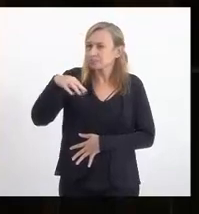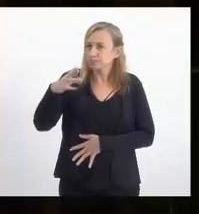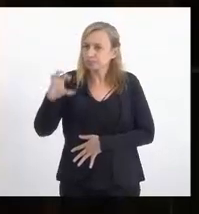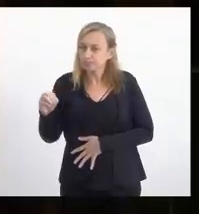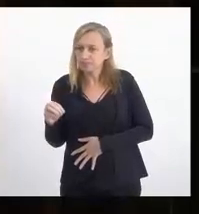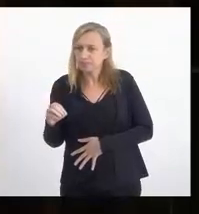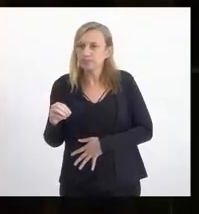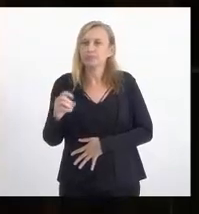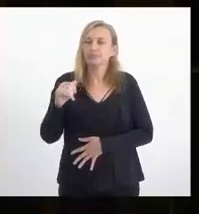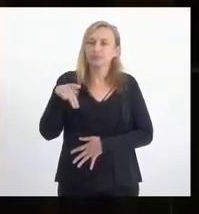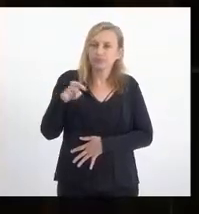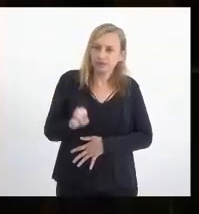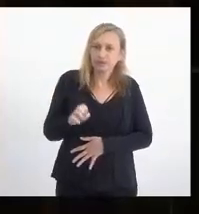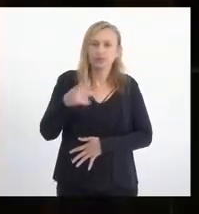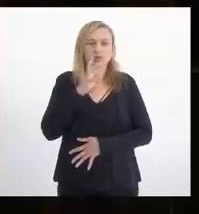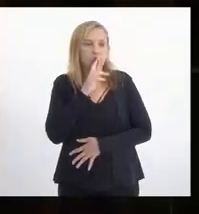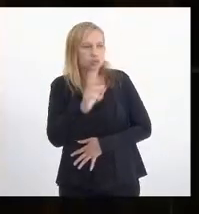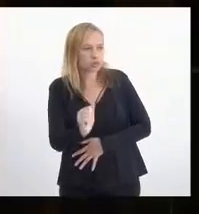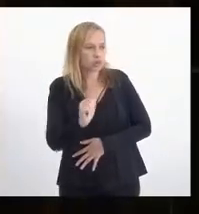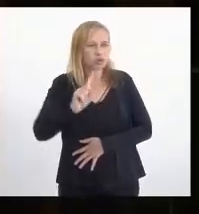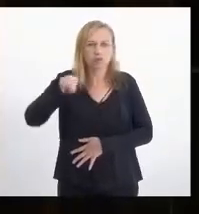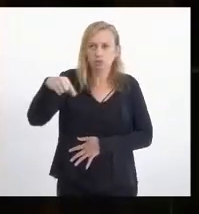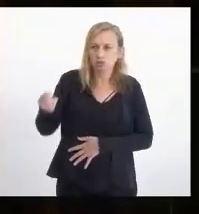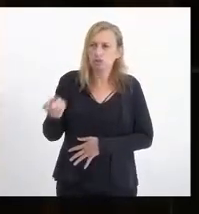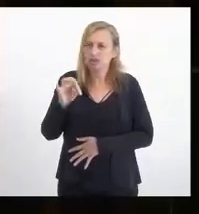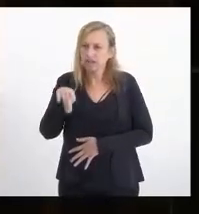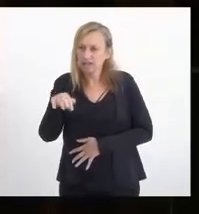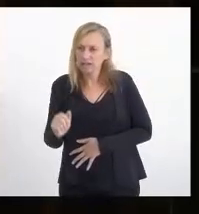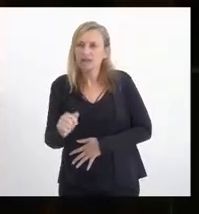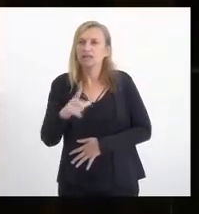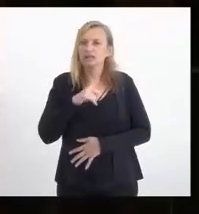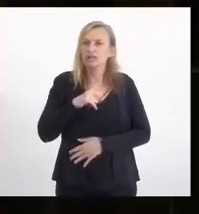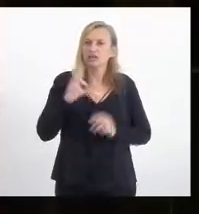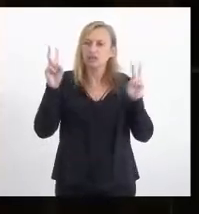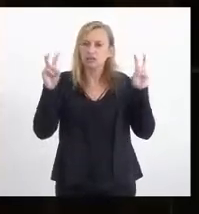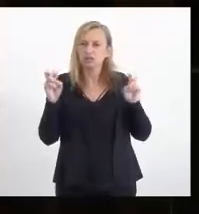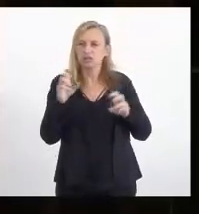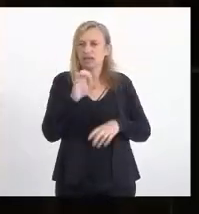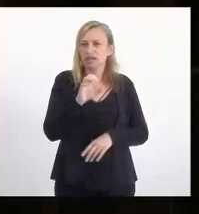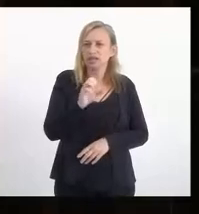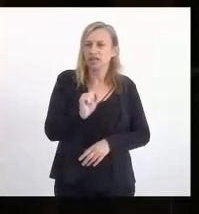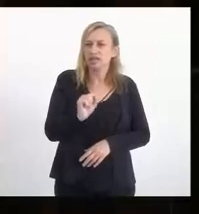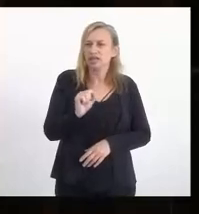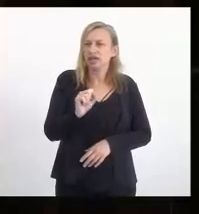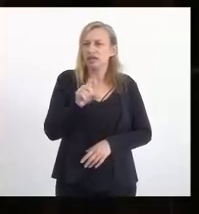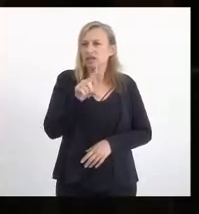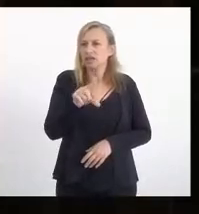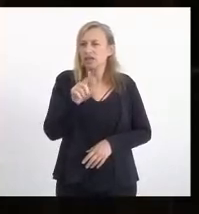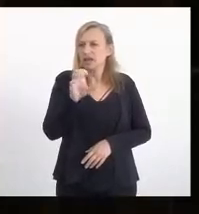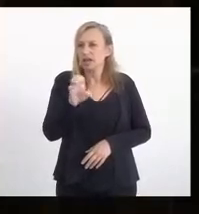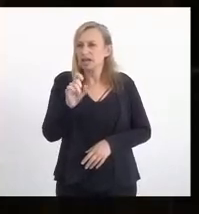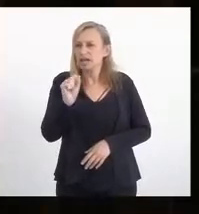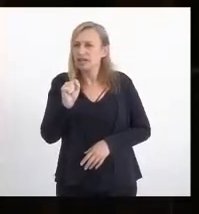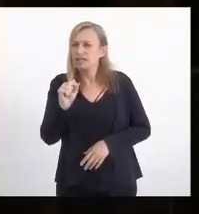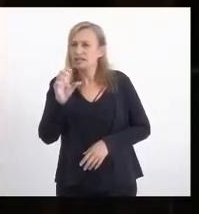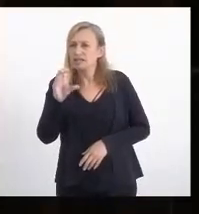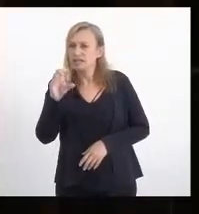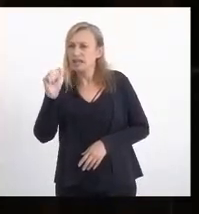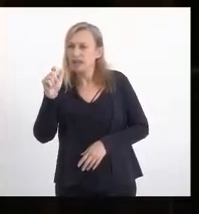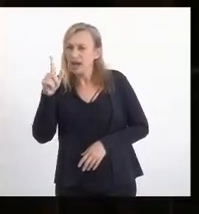Marcelo Como disse o Alexandre o Rodrigo e o outro está lema existe a questão da escala existe o